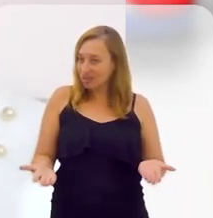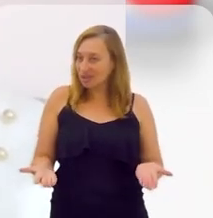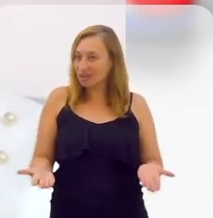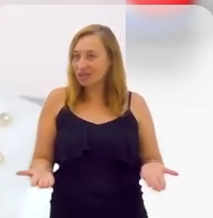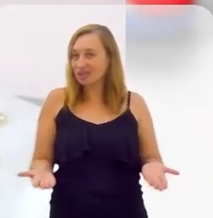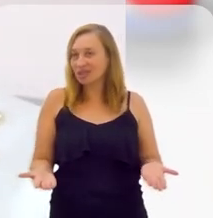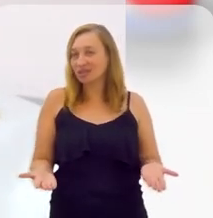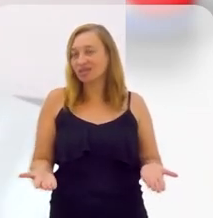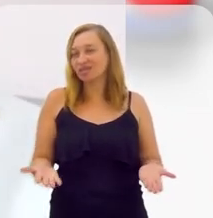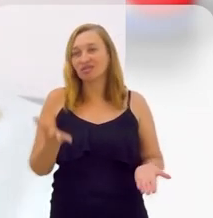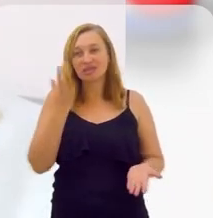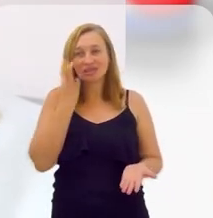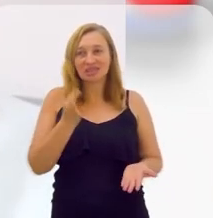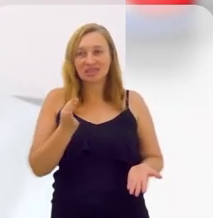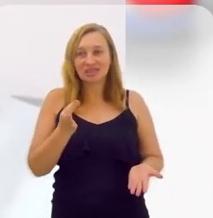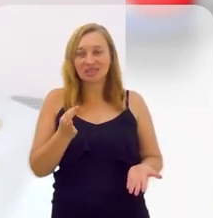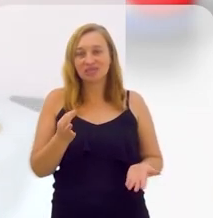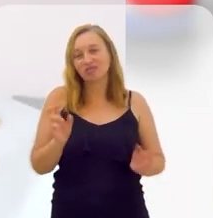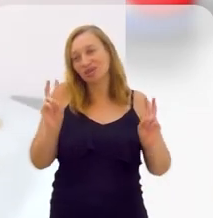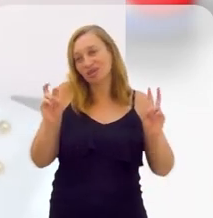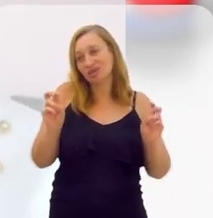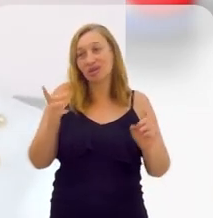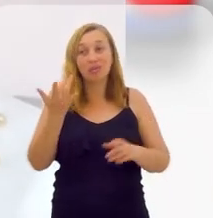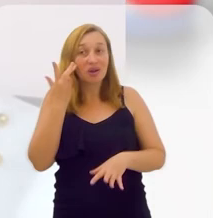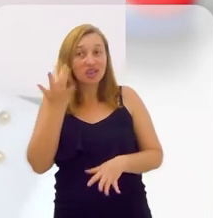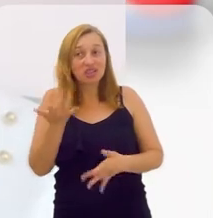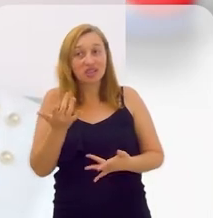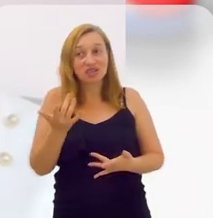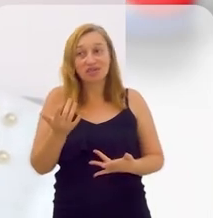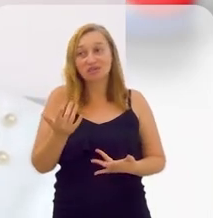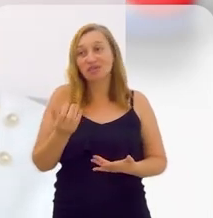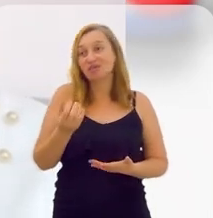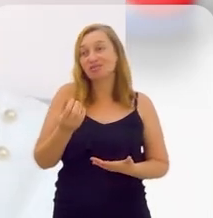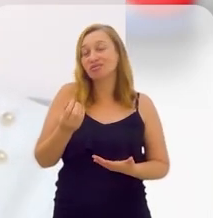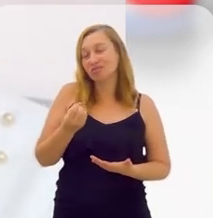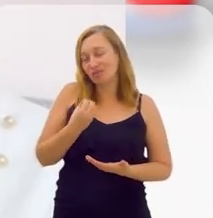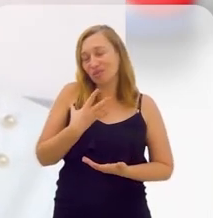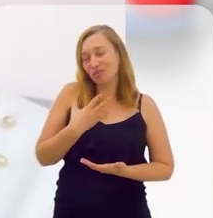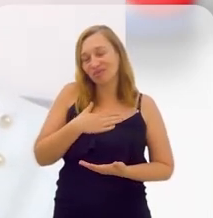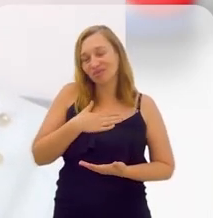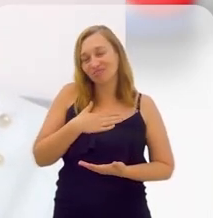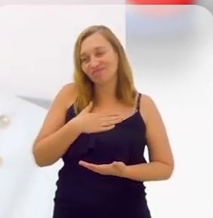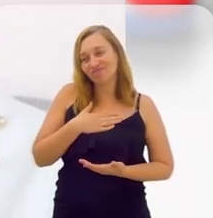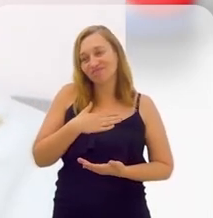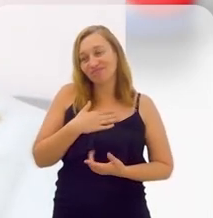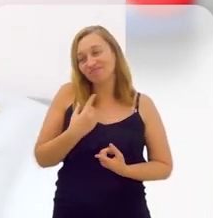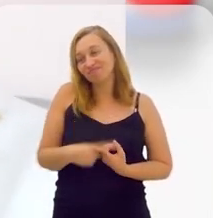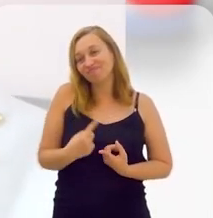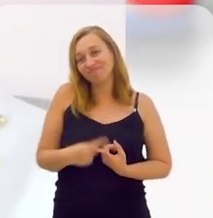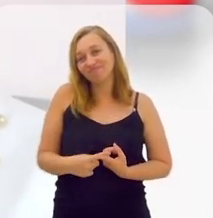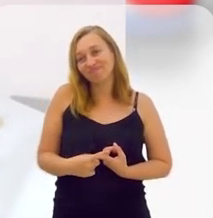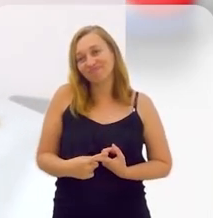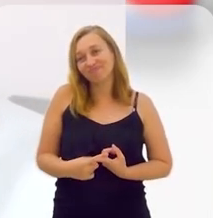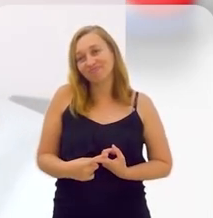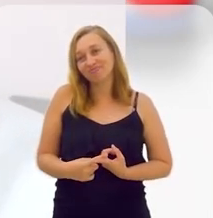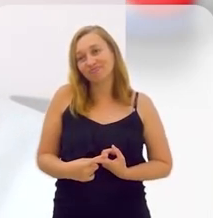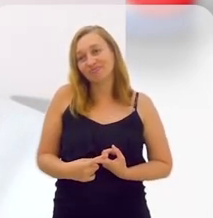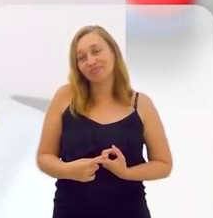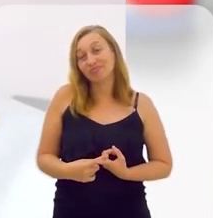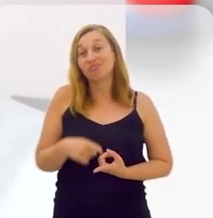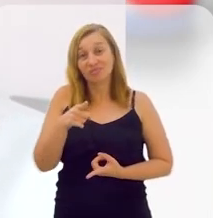assim, eu não sei se seria sobre isso, mas eu achei que aquilo foi muito válido para mim,